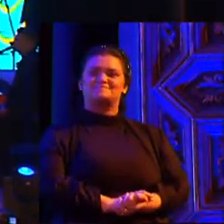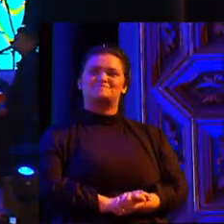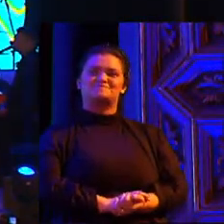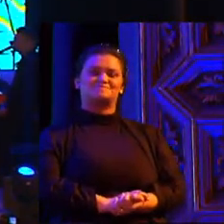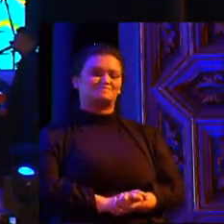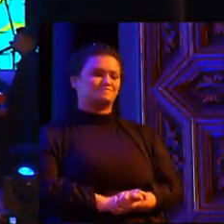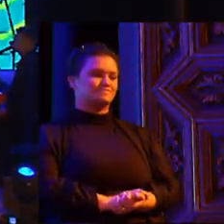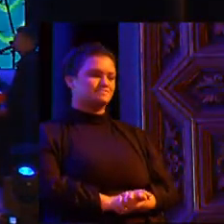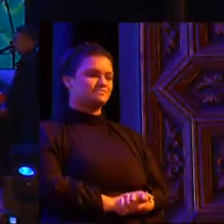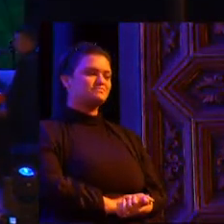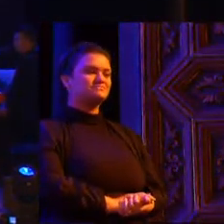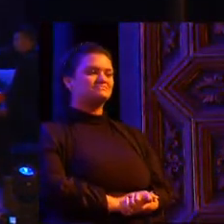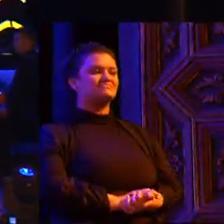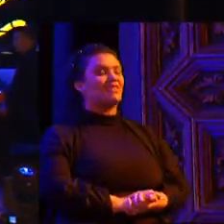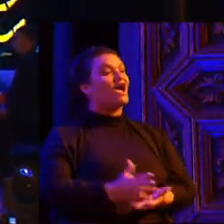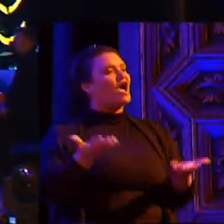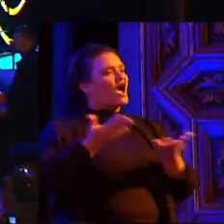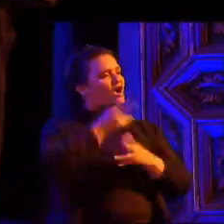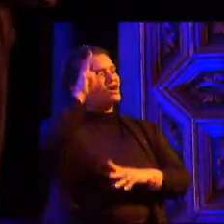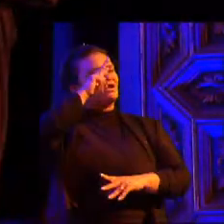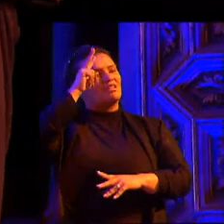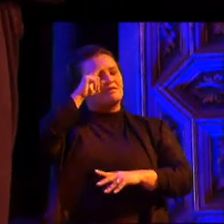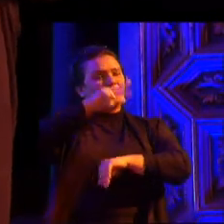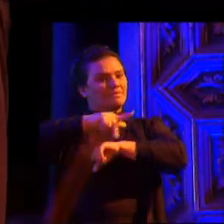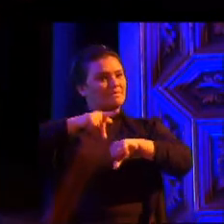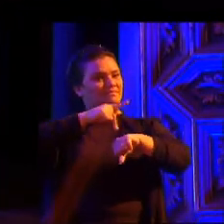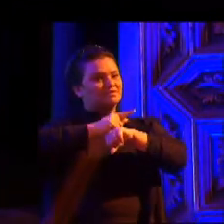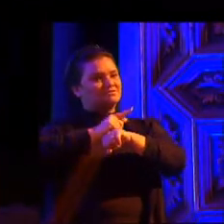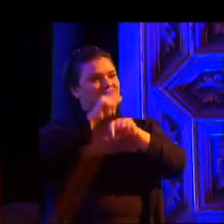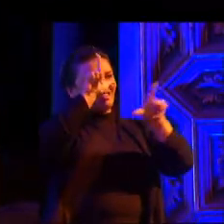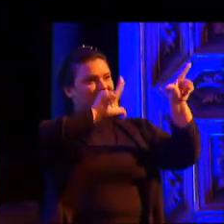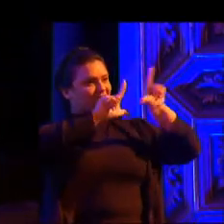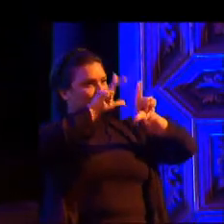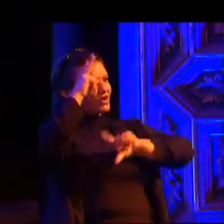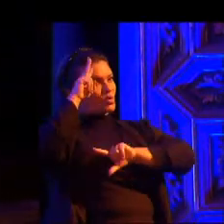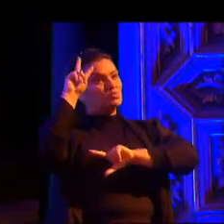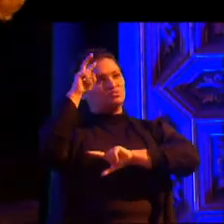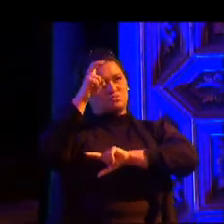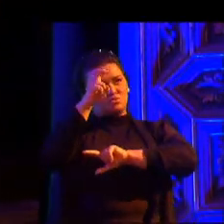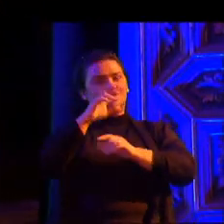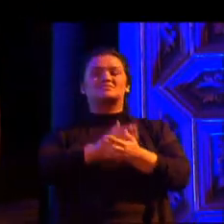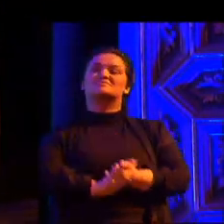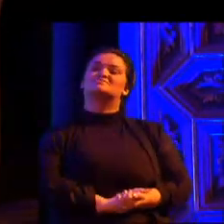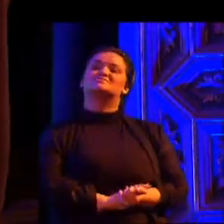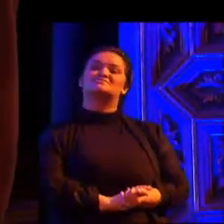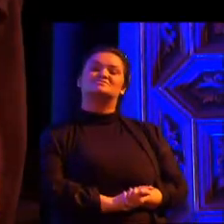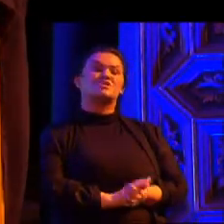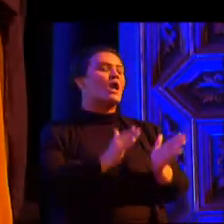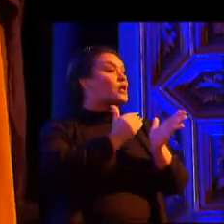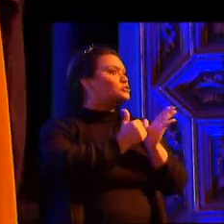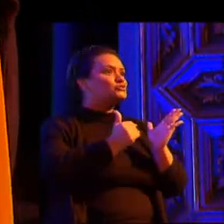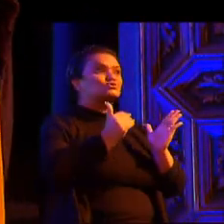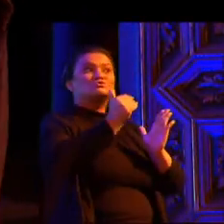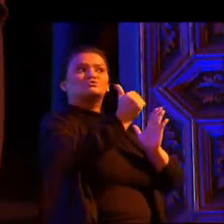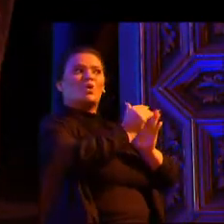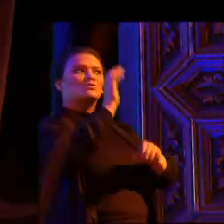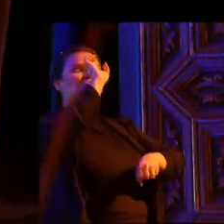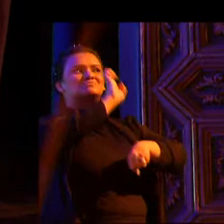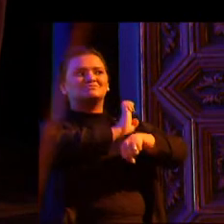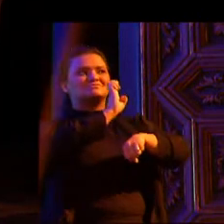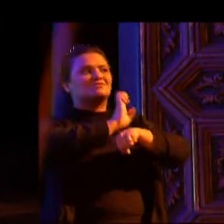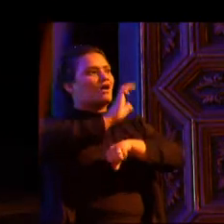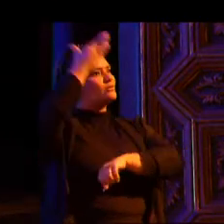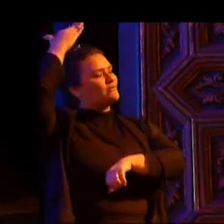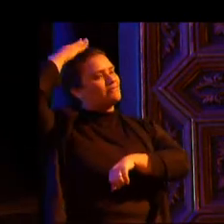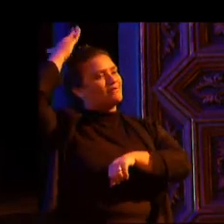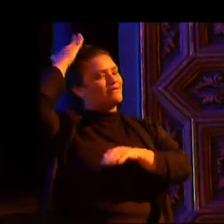ai. Vamos lembrar que essa premiação está sendo transmitida pela TV Cultura para todo o estado do Pará. Todo